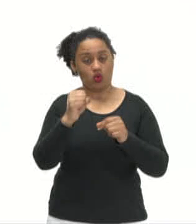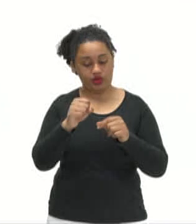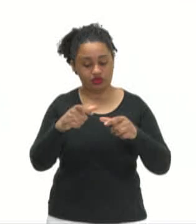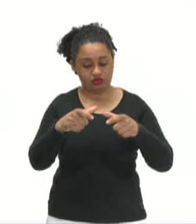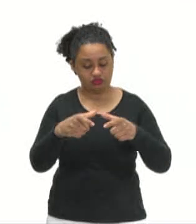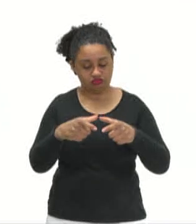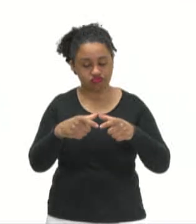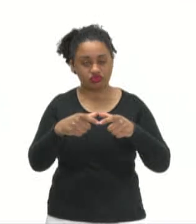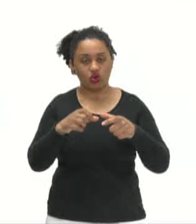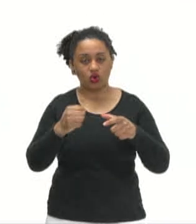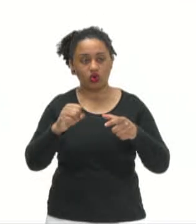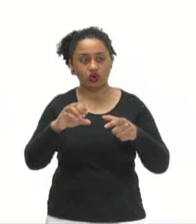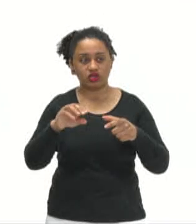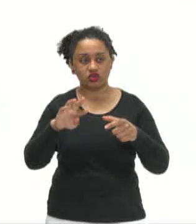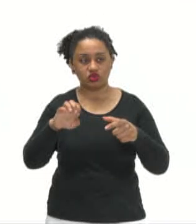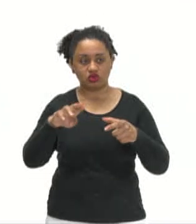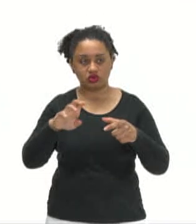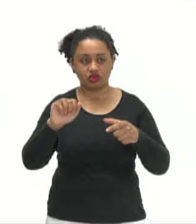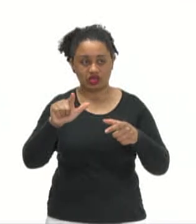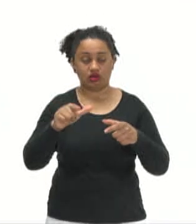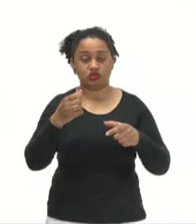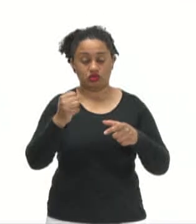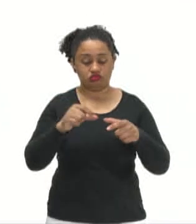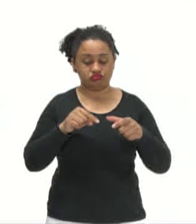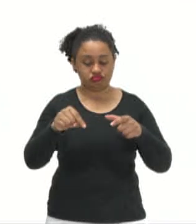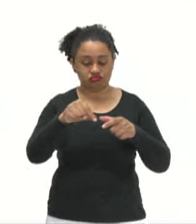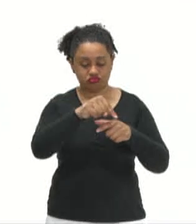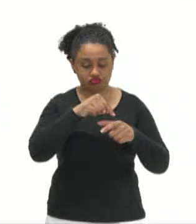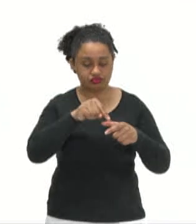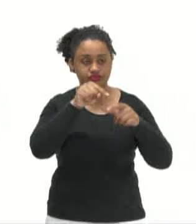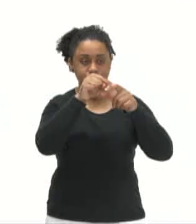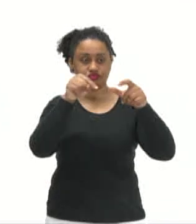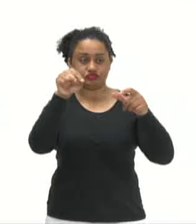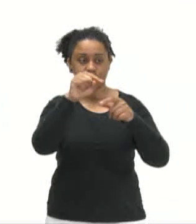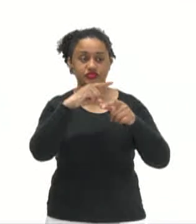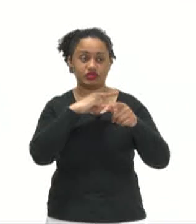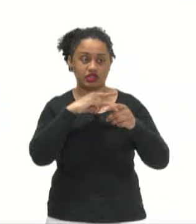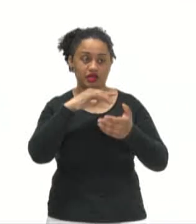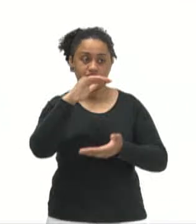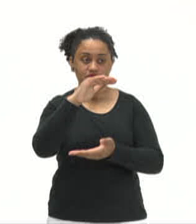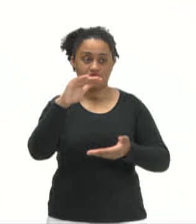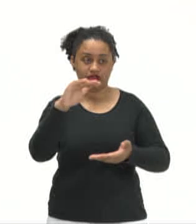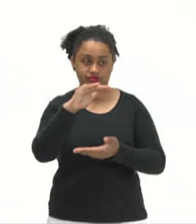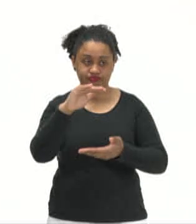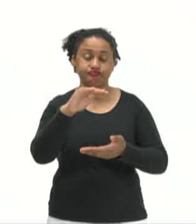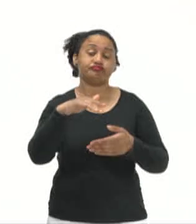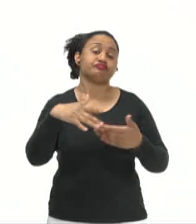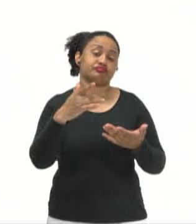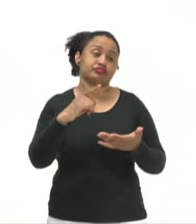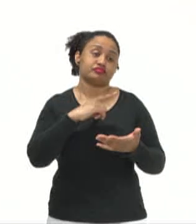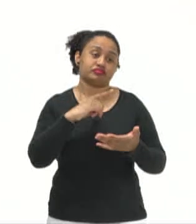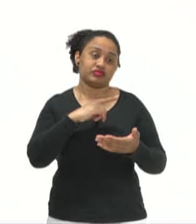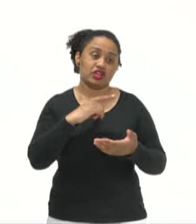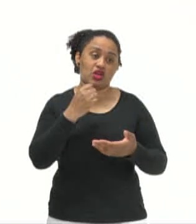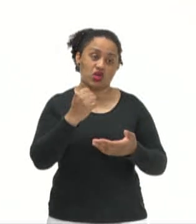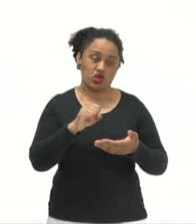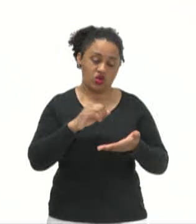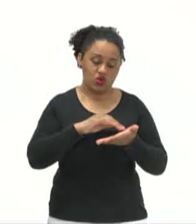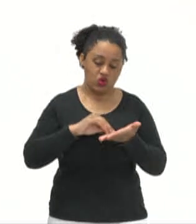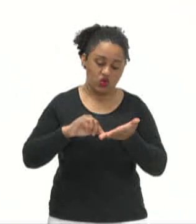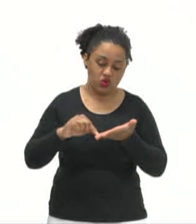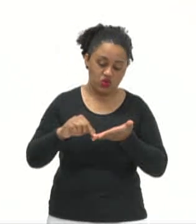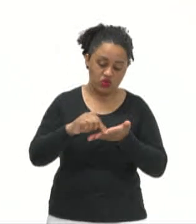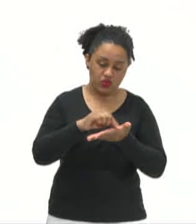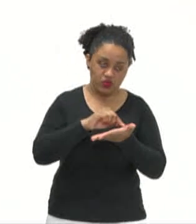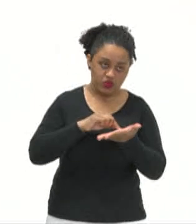já que é ortogonal, né? Então tem 8 lados. Ele possui duas bases, então temos 8